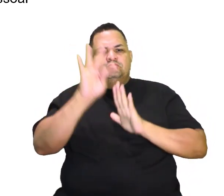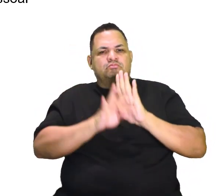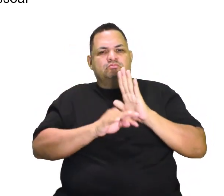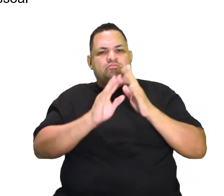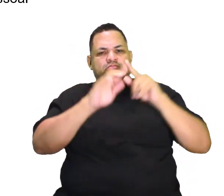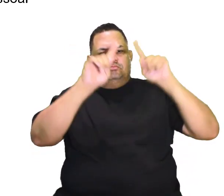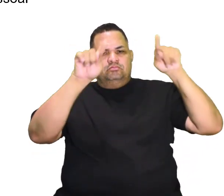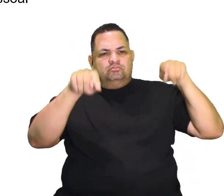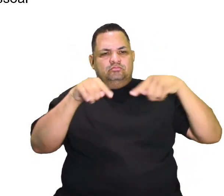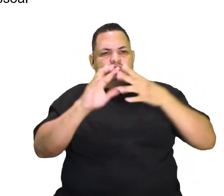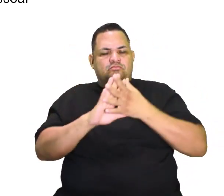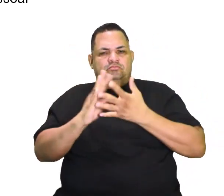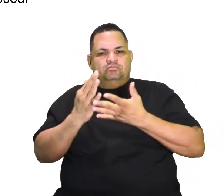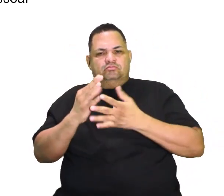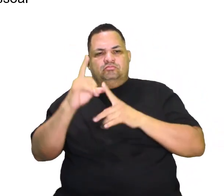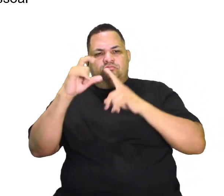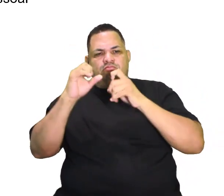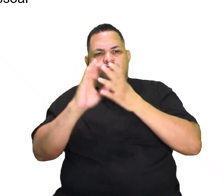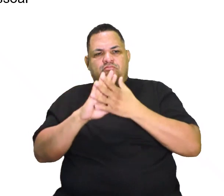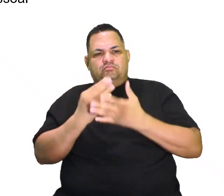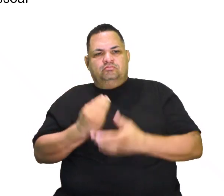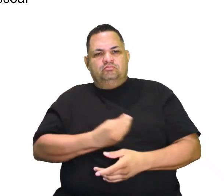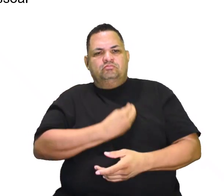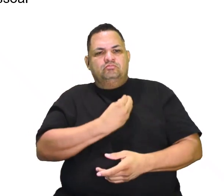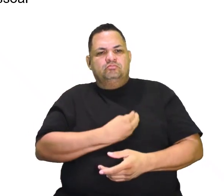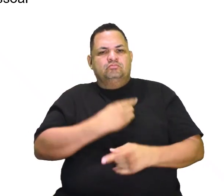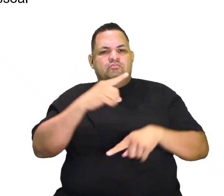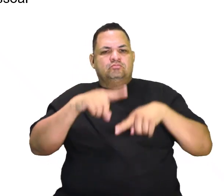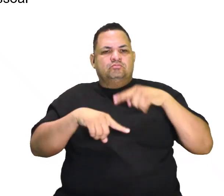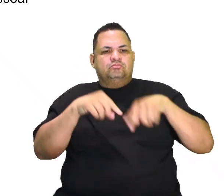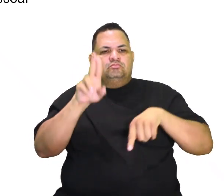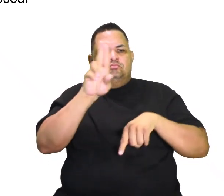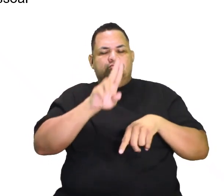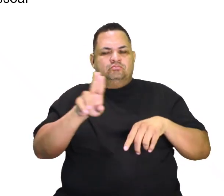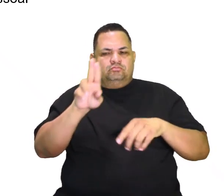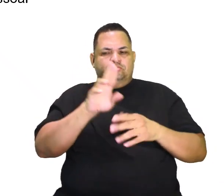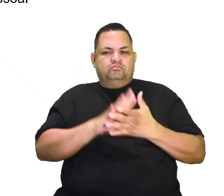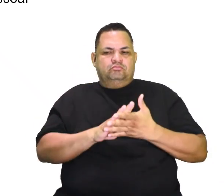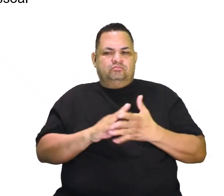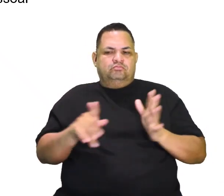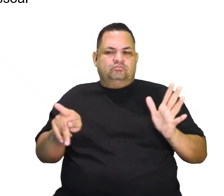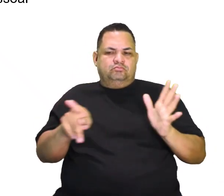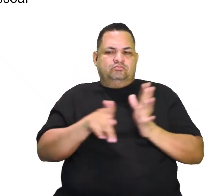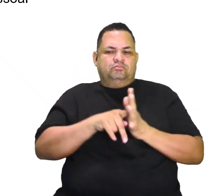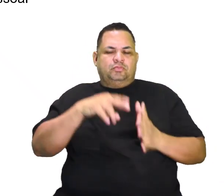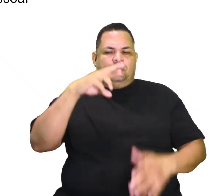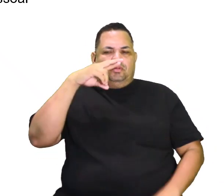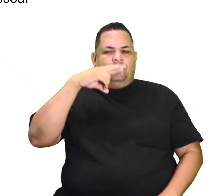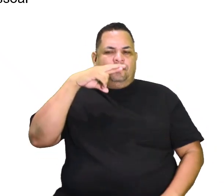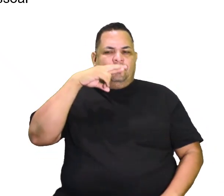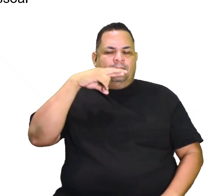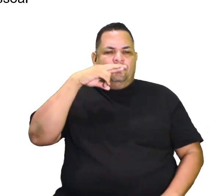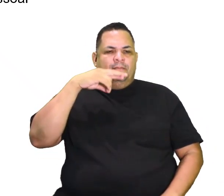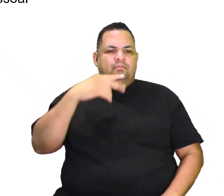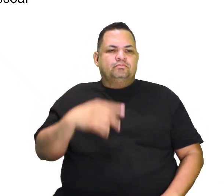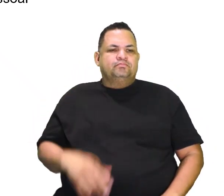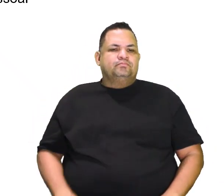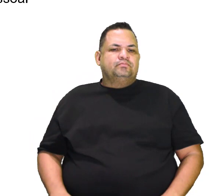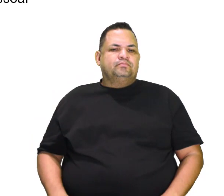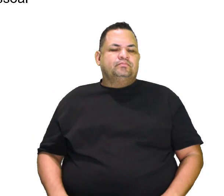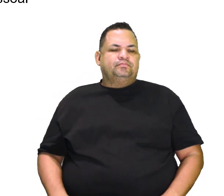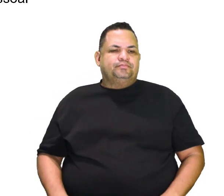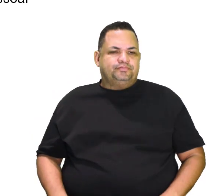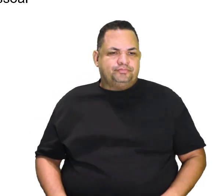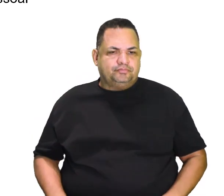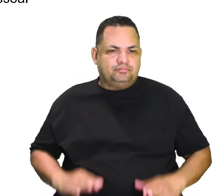textos, painéis, fotos biográficos e objetos usados por ele naquele período, né, em que